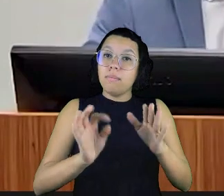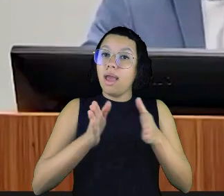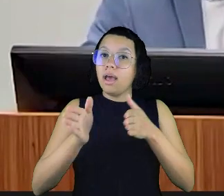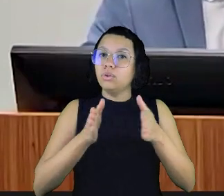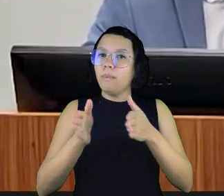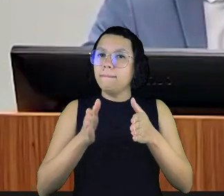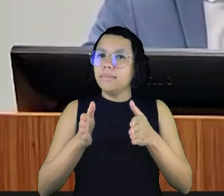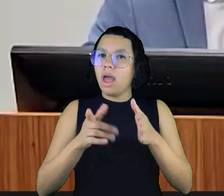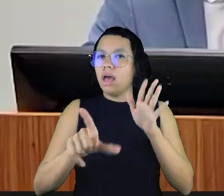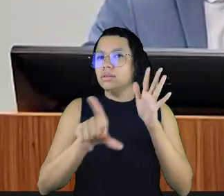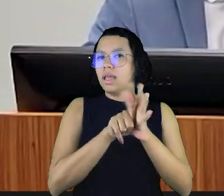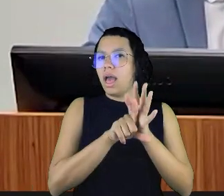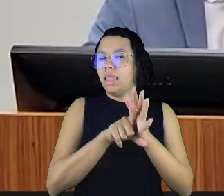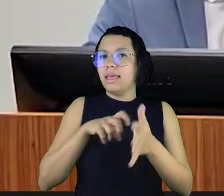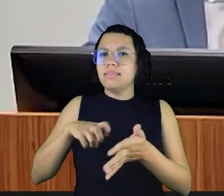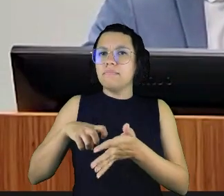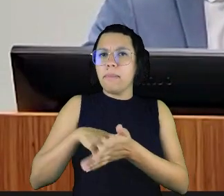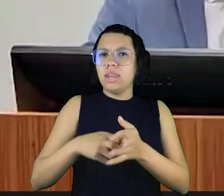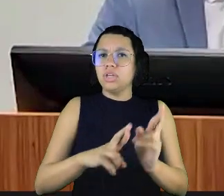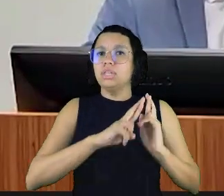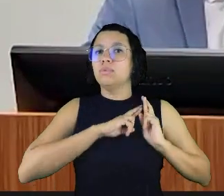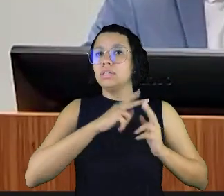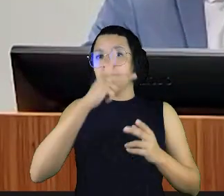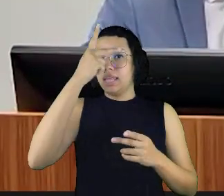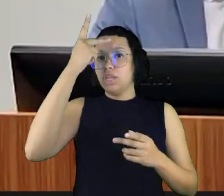do juiz. Uhum.